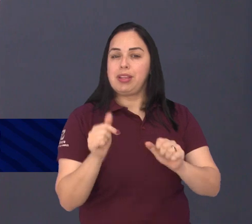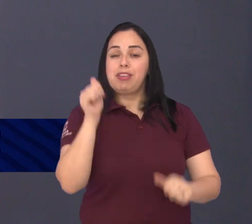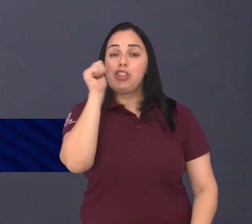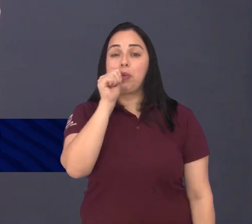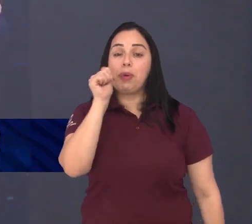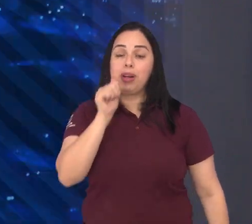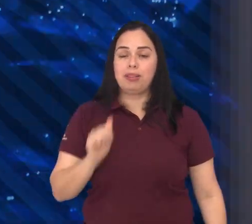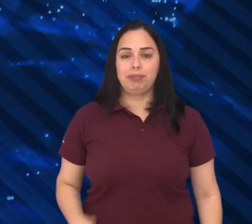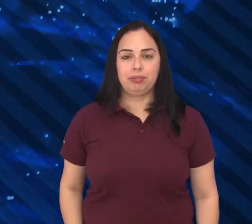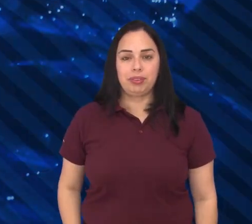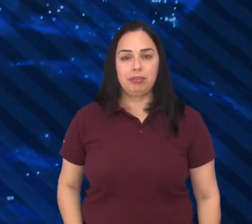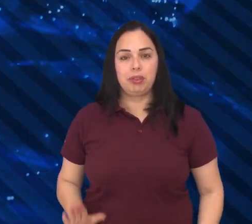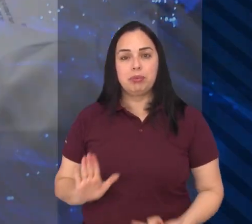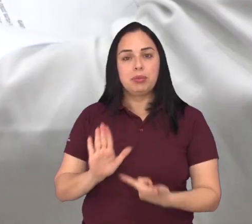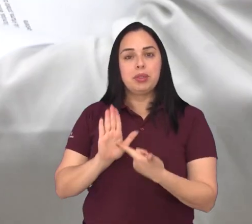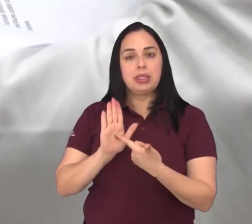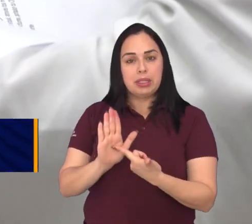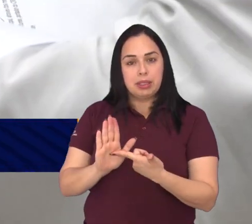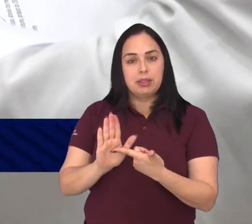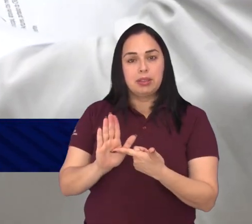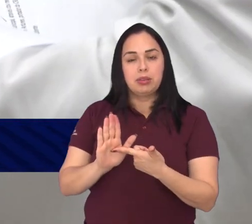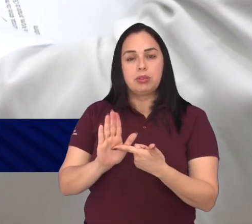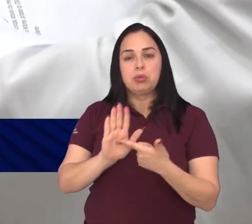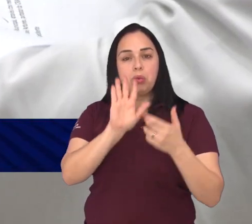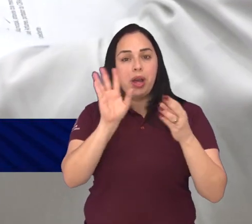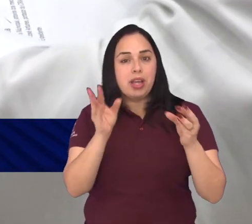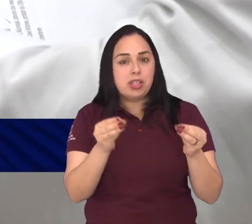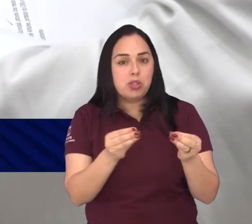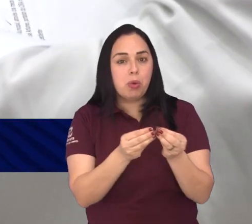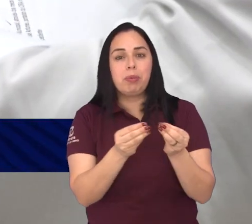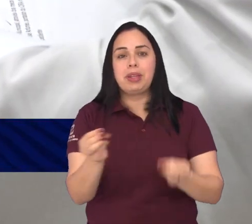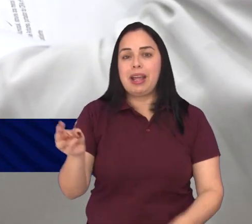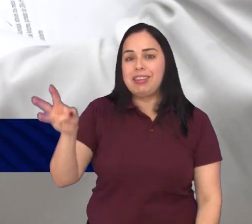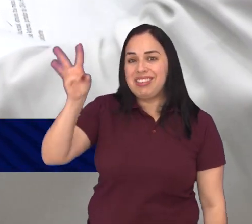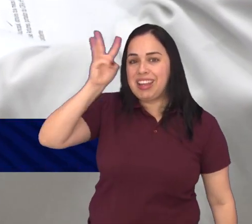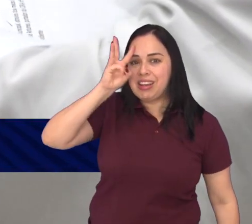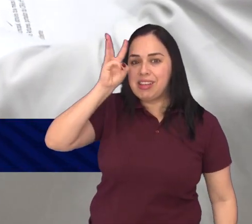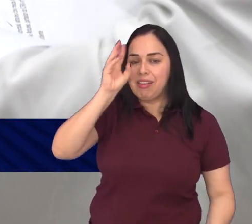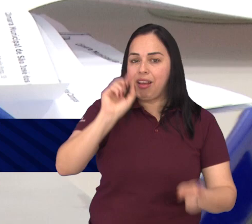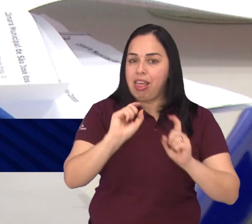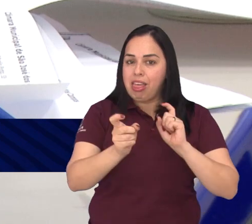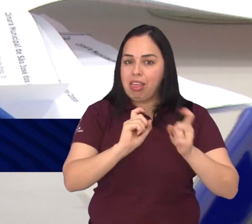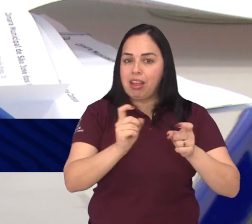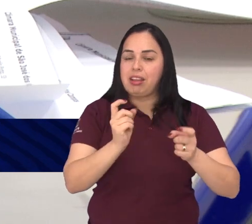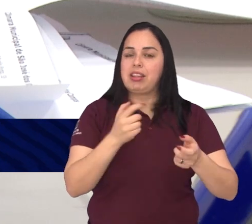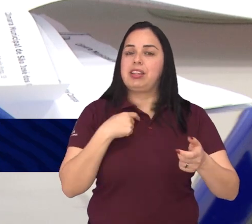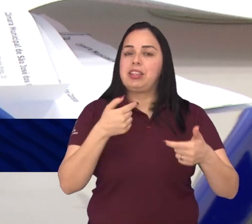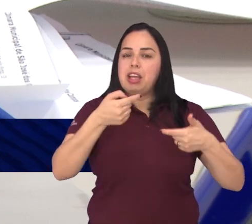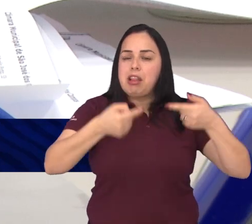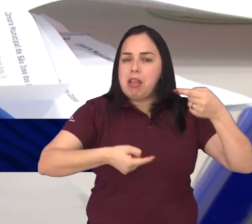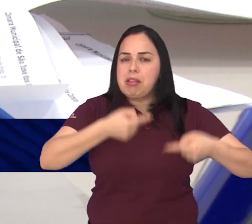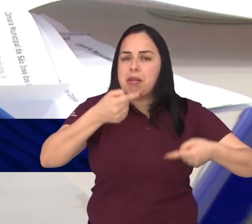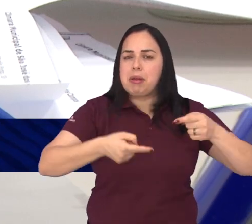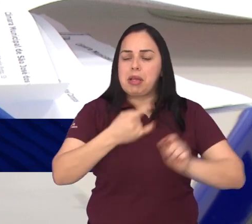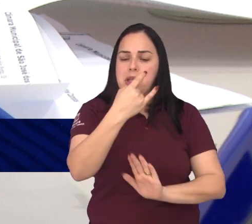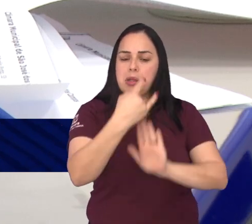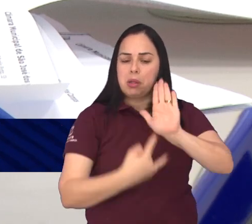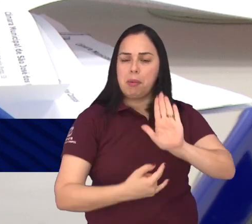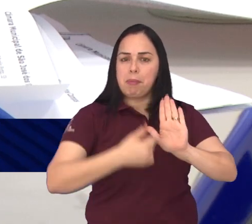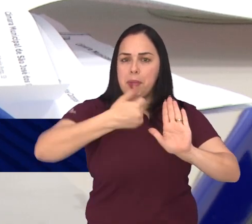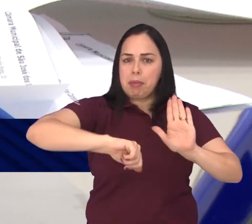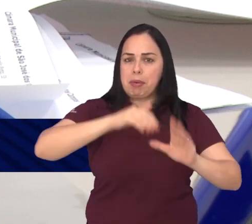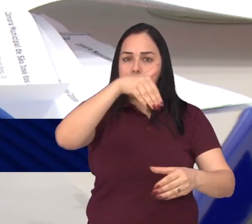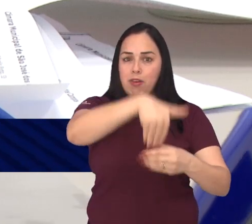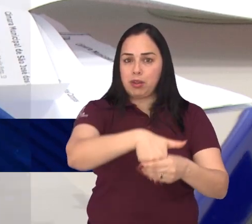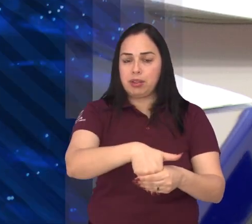empreendedorismo feminino. E vamos te mostrar também como foi o resumo da sessão da terça-feira, que contou com debates e votação